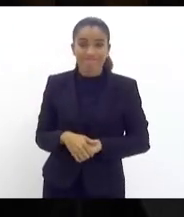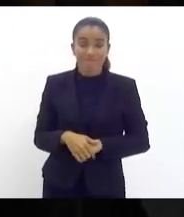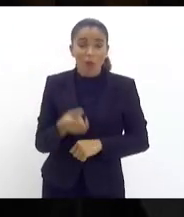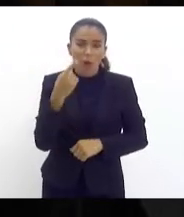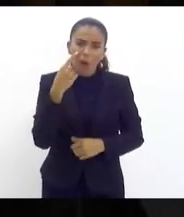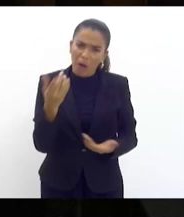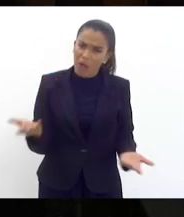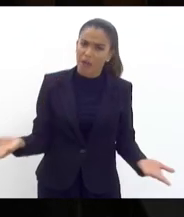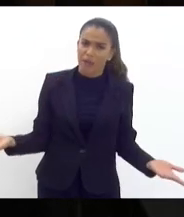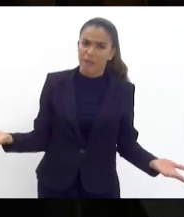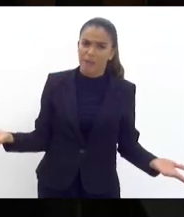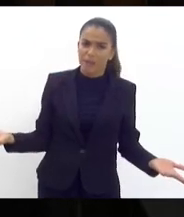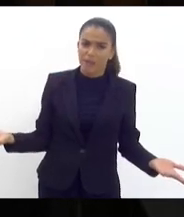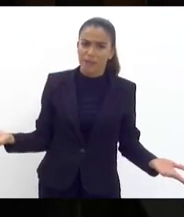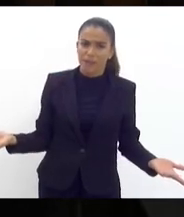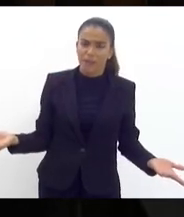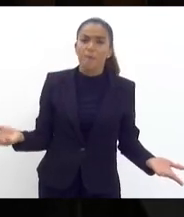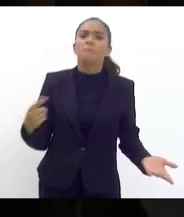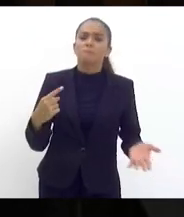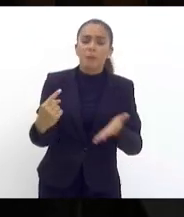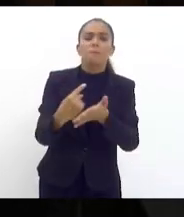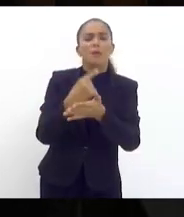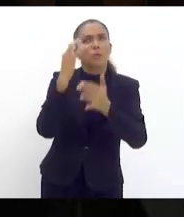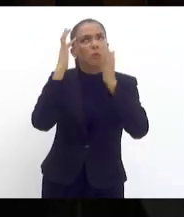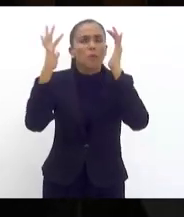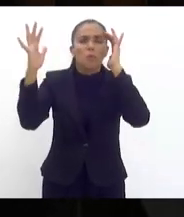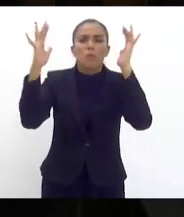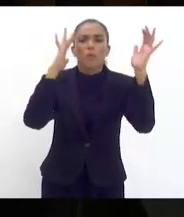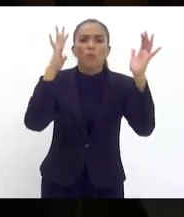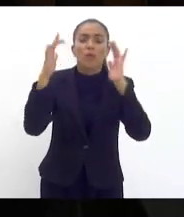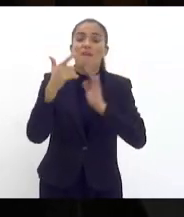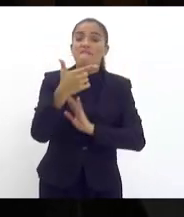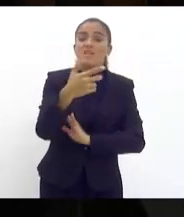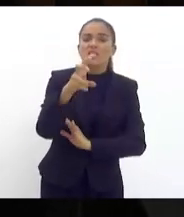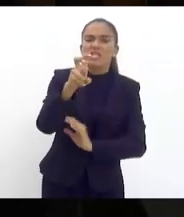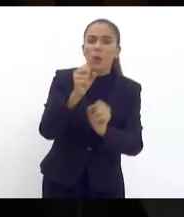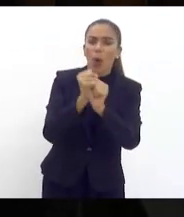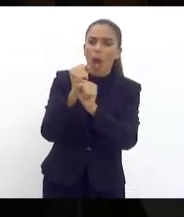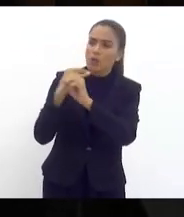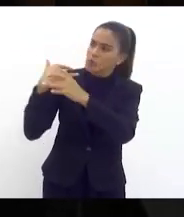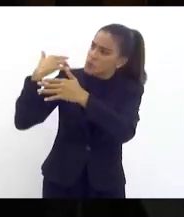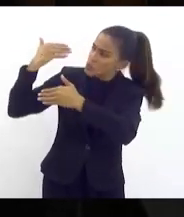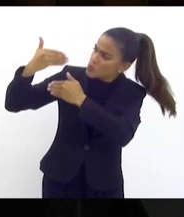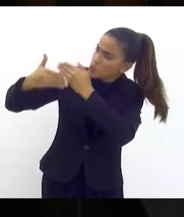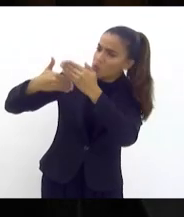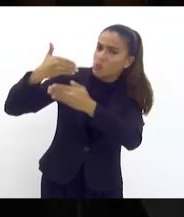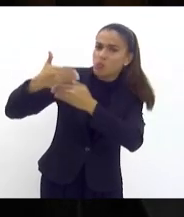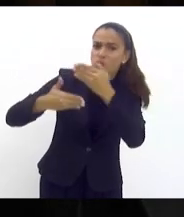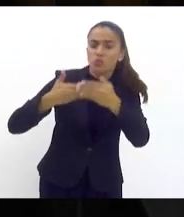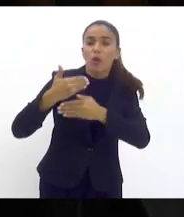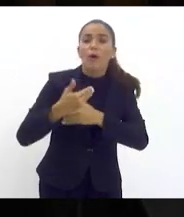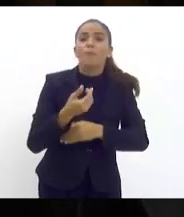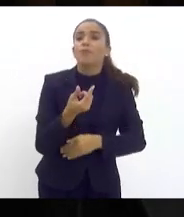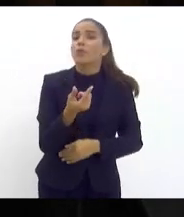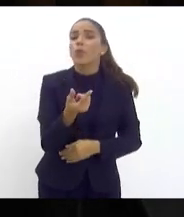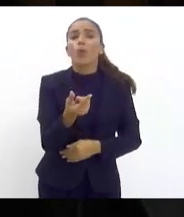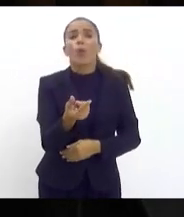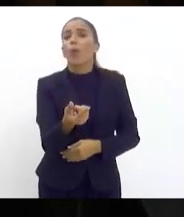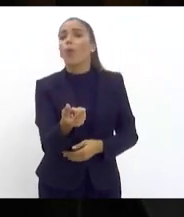Ora, me pergunto, nos últimos 25 anos, quanto foi